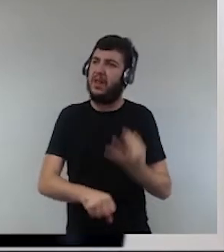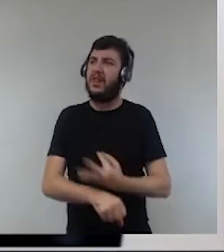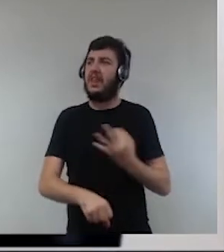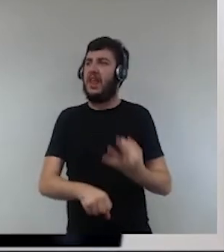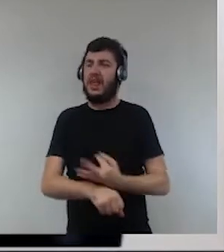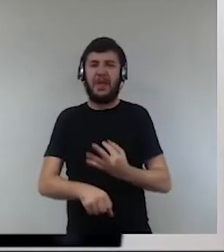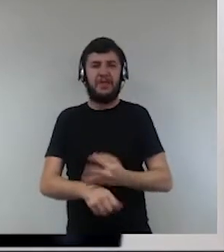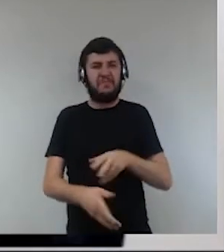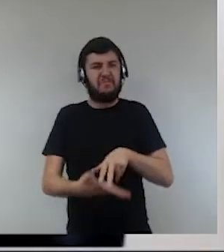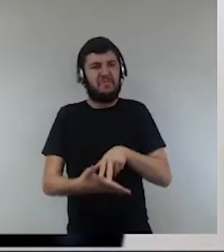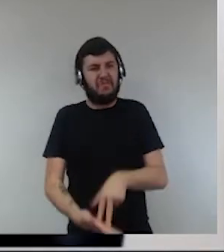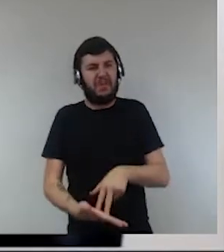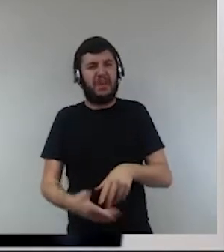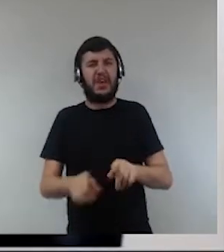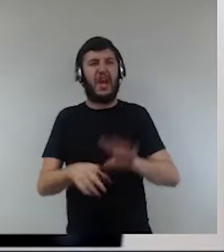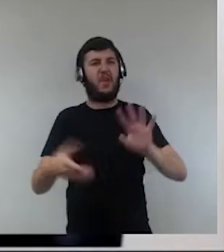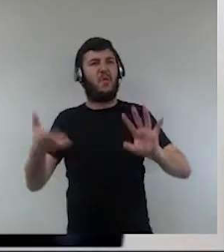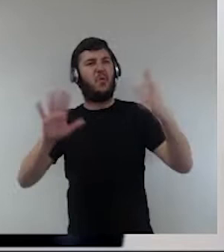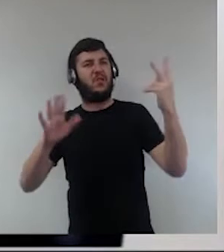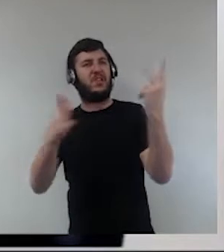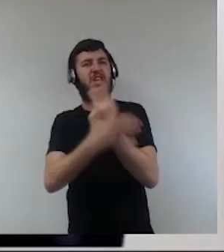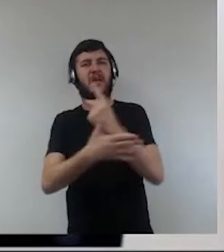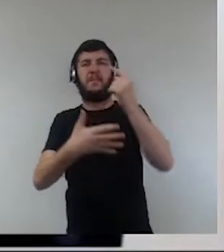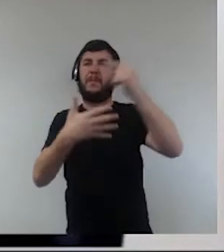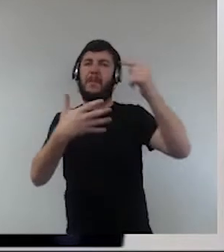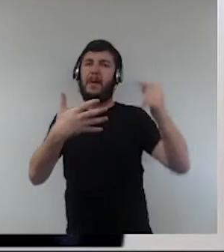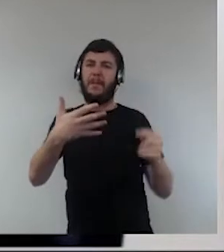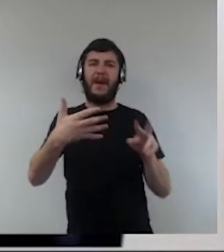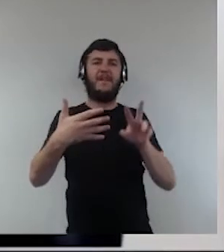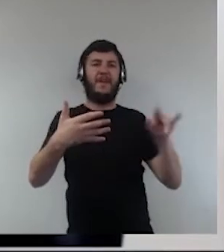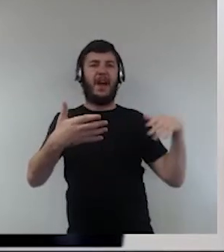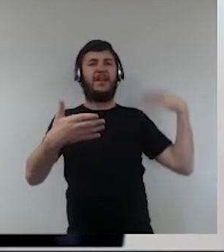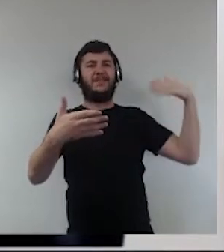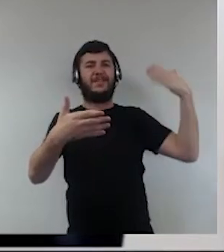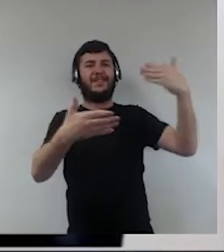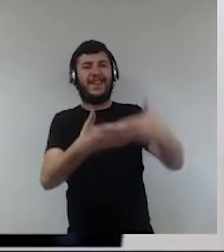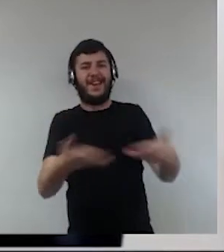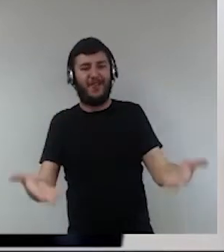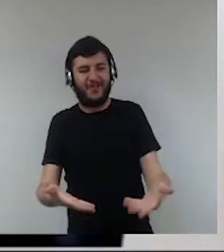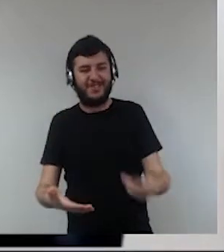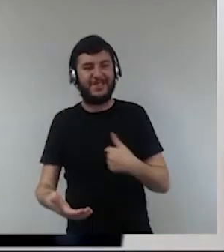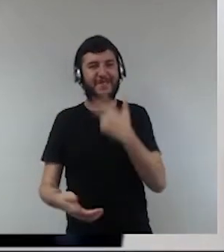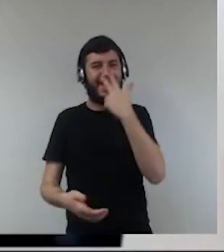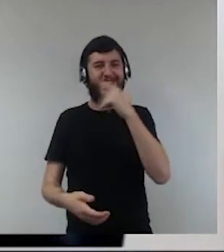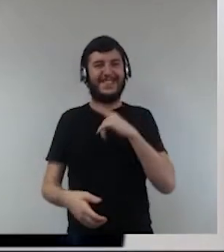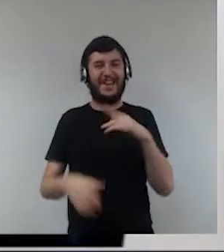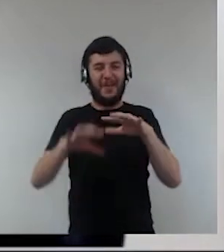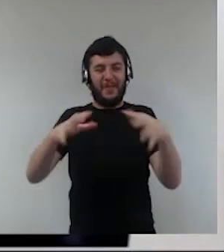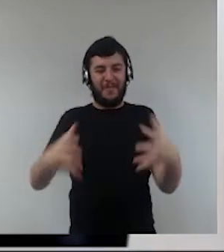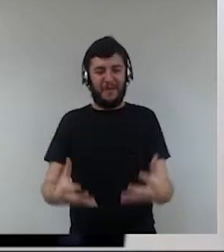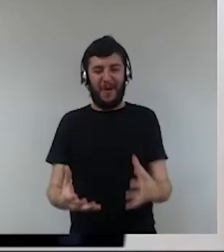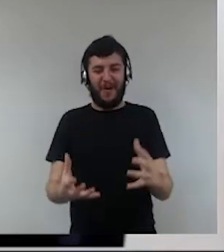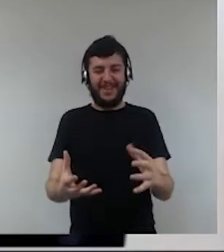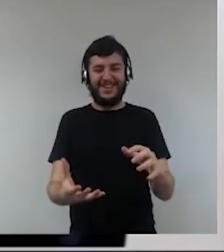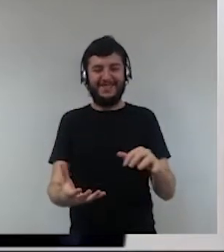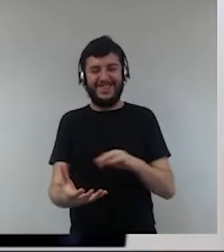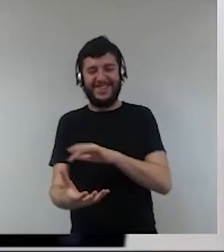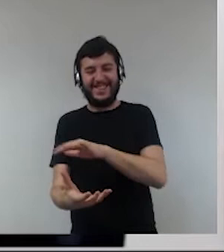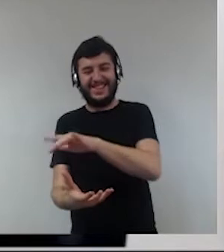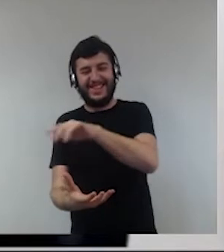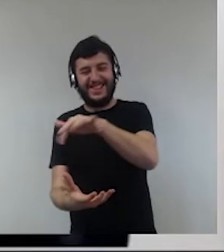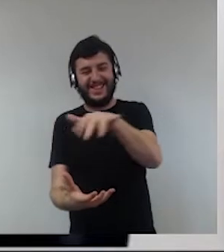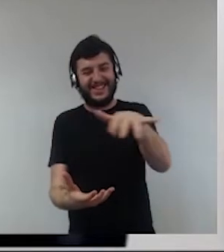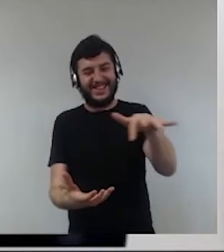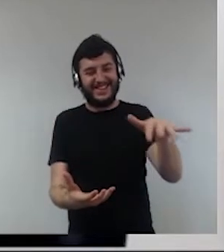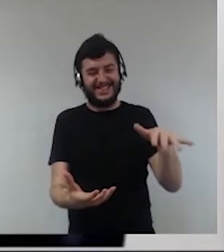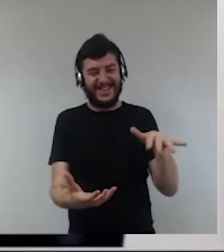que está acontecendo iria acontecer, ele como se tivesse uma bola de cristal nas mãos, nós o internaríamos como